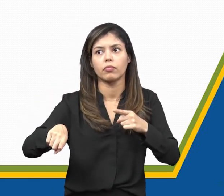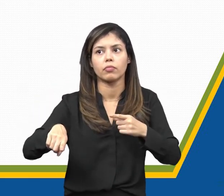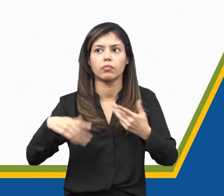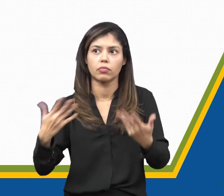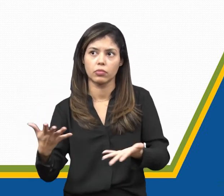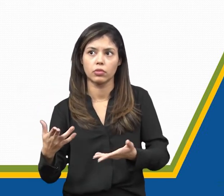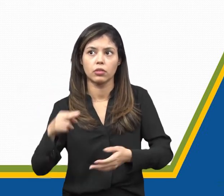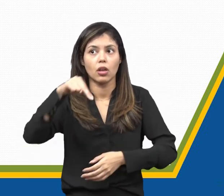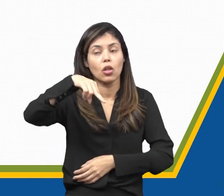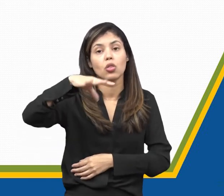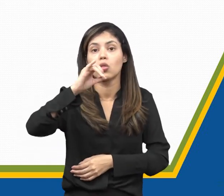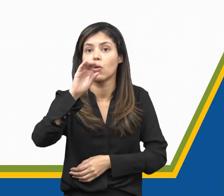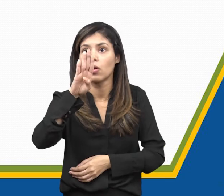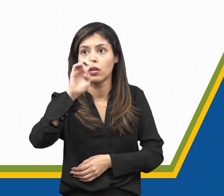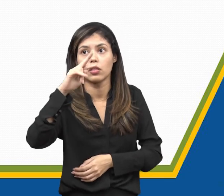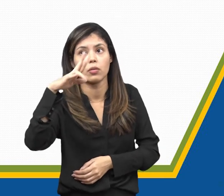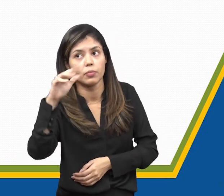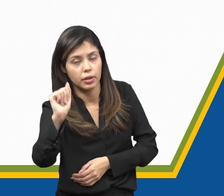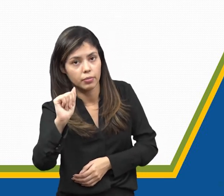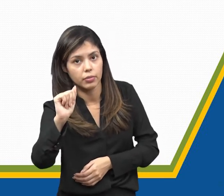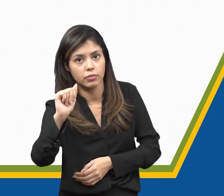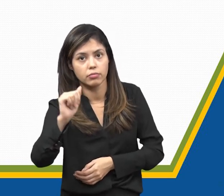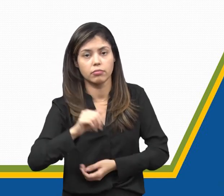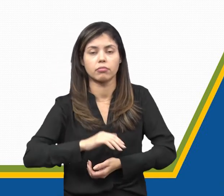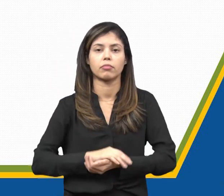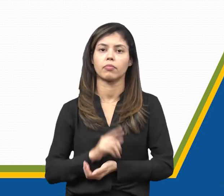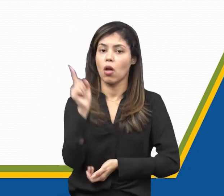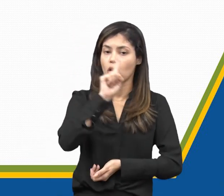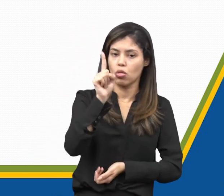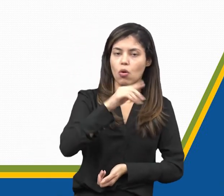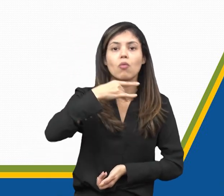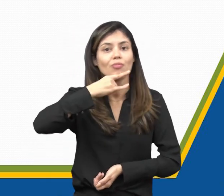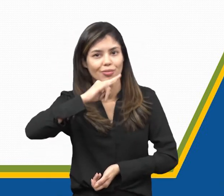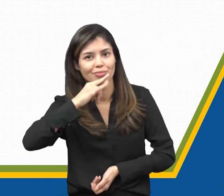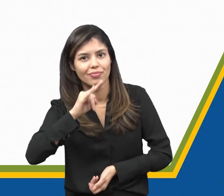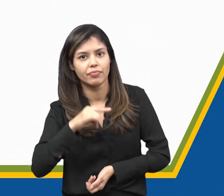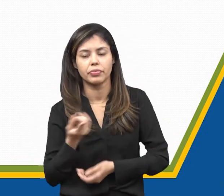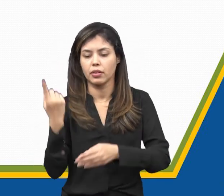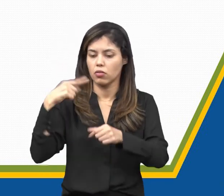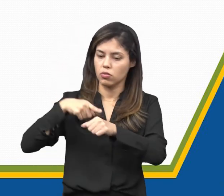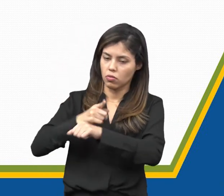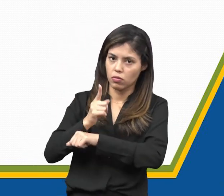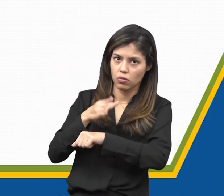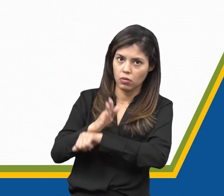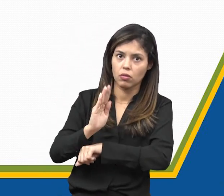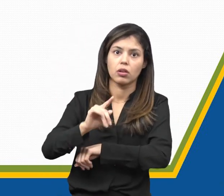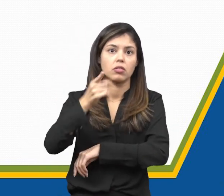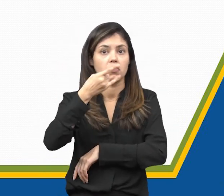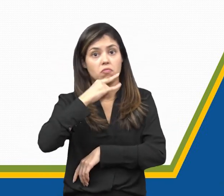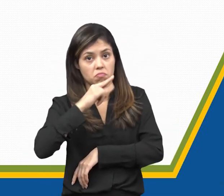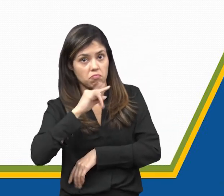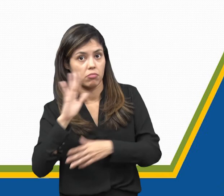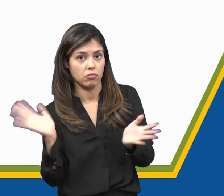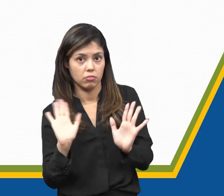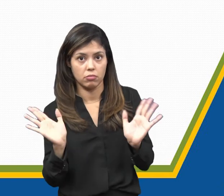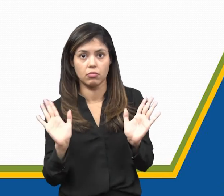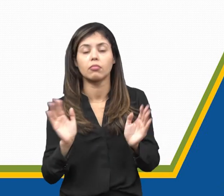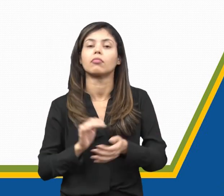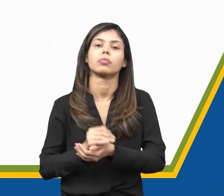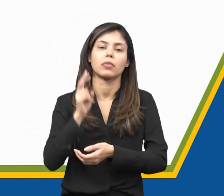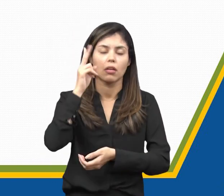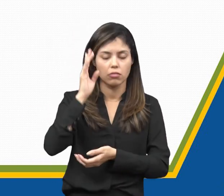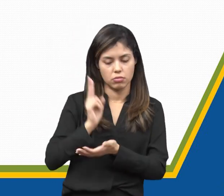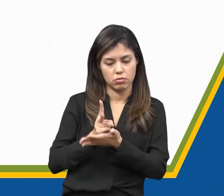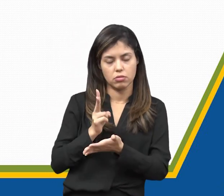botella. Posso utilizar a frase no bebas ou no entres com una botella, sempre com essa